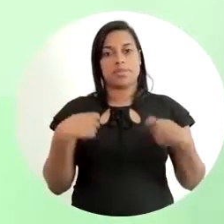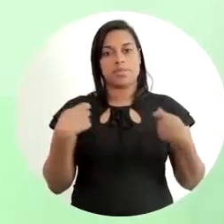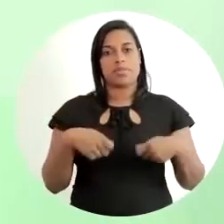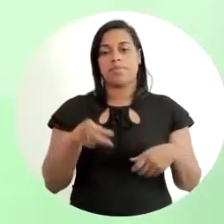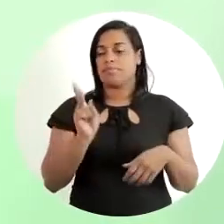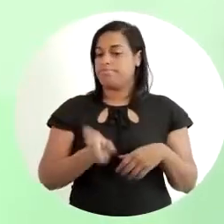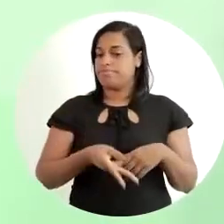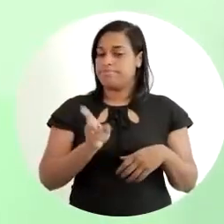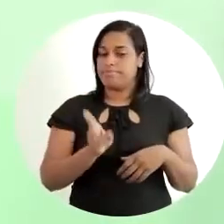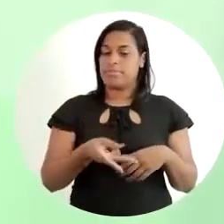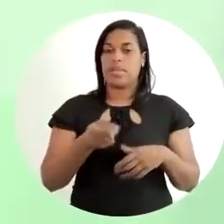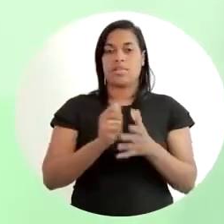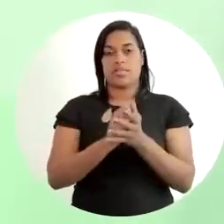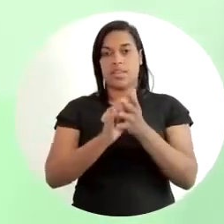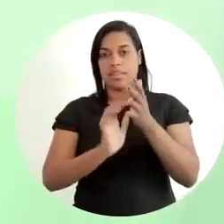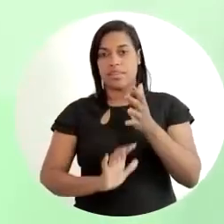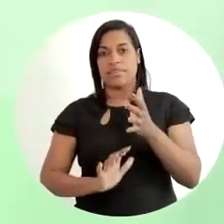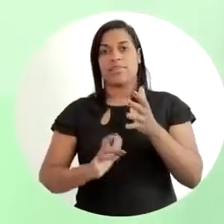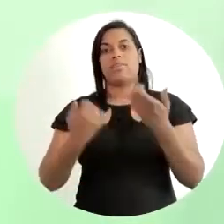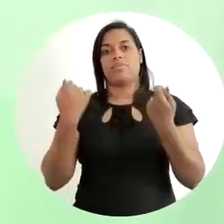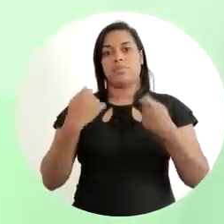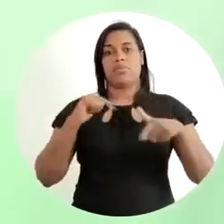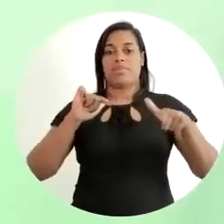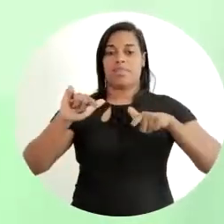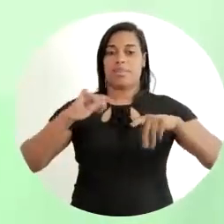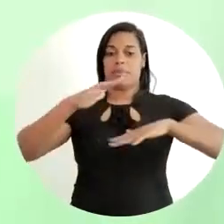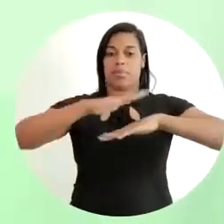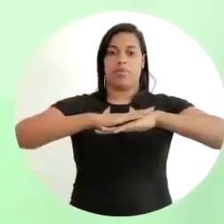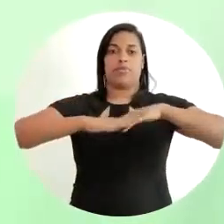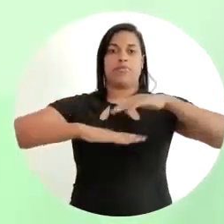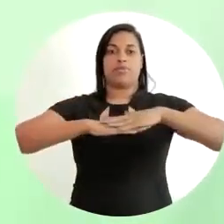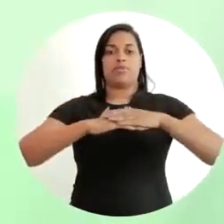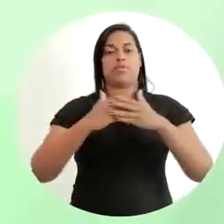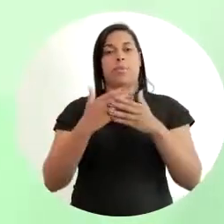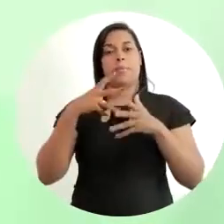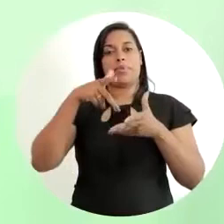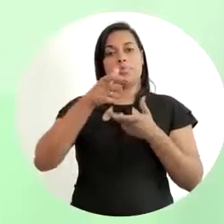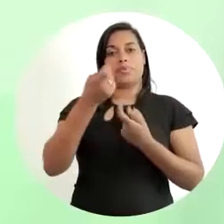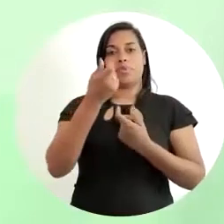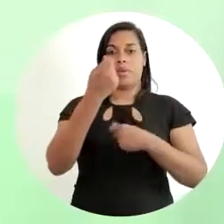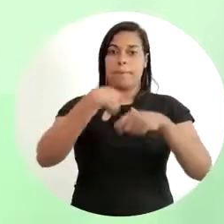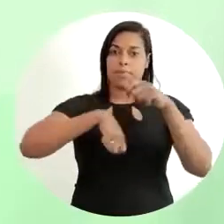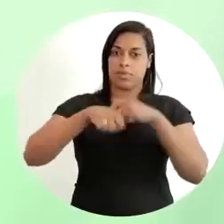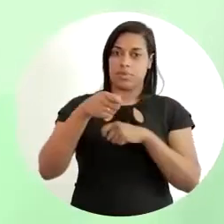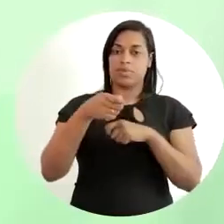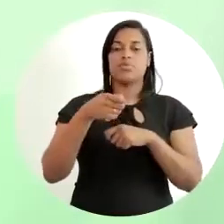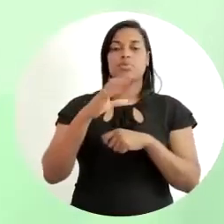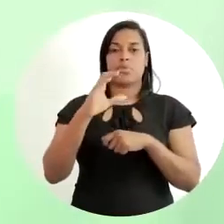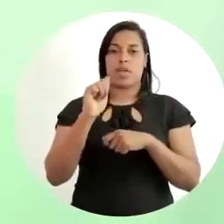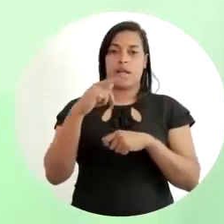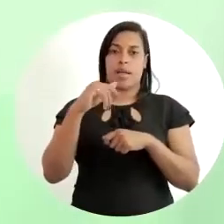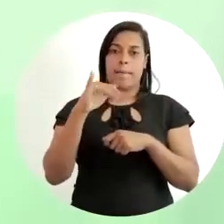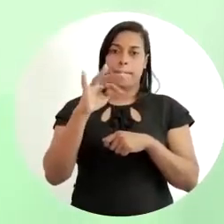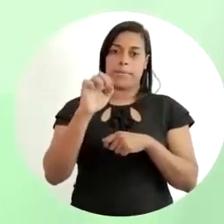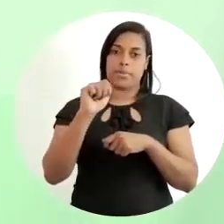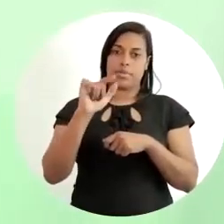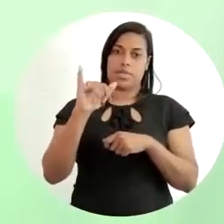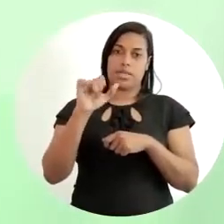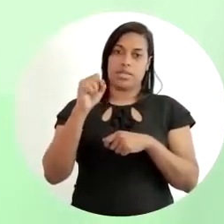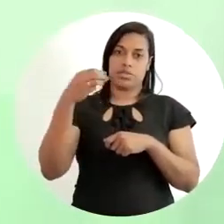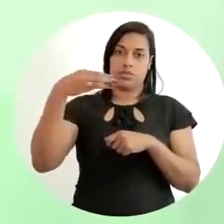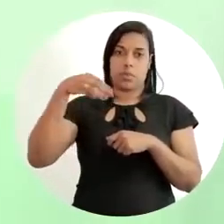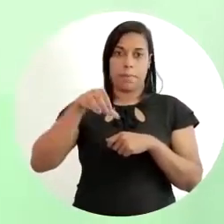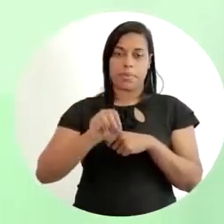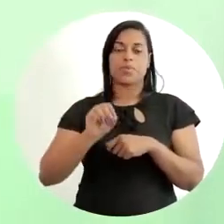obra para executar as atividades demandadas pelo mundo do capitalismo. É o que efetivamente vai